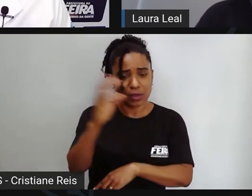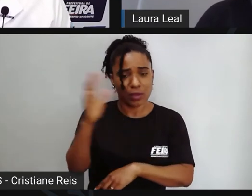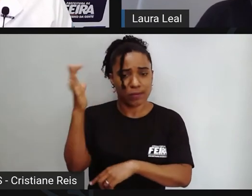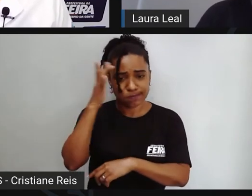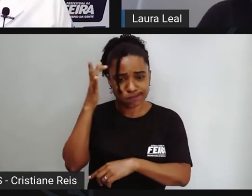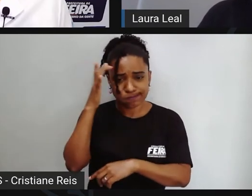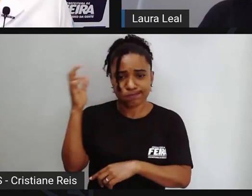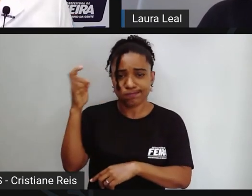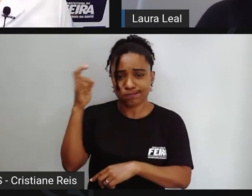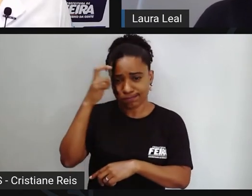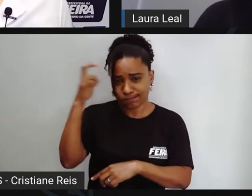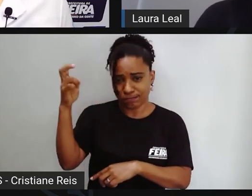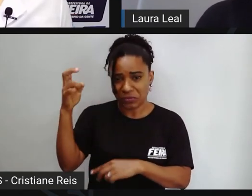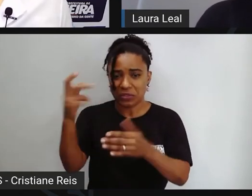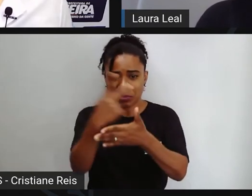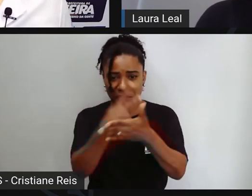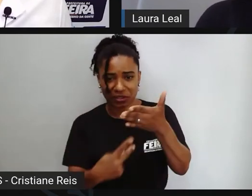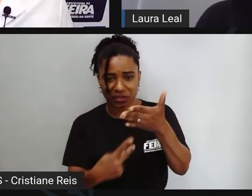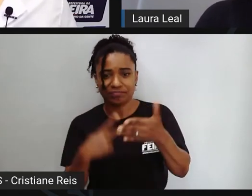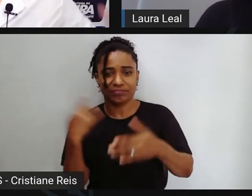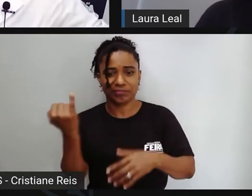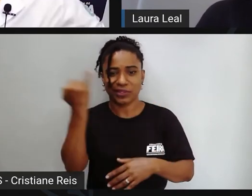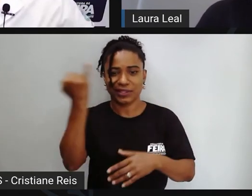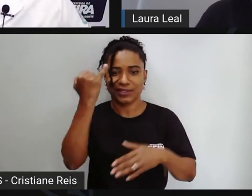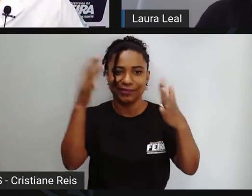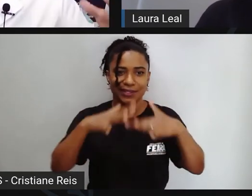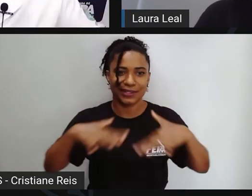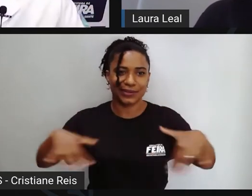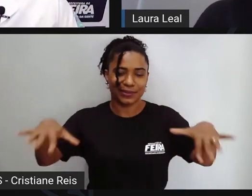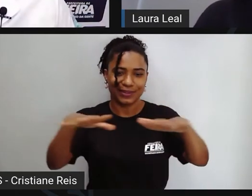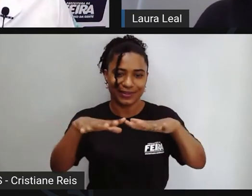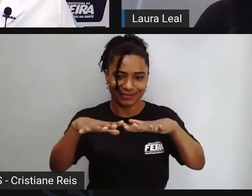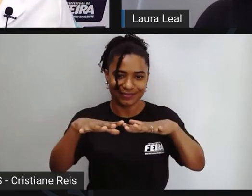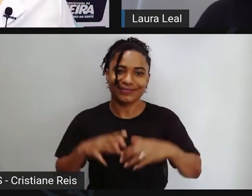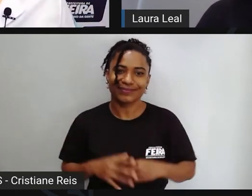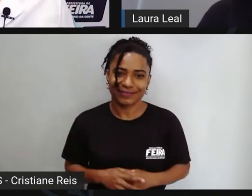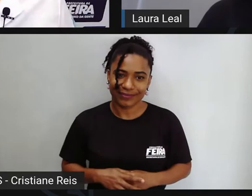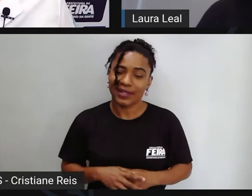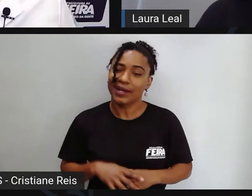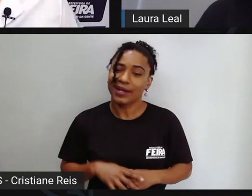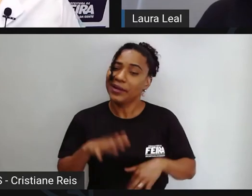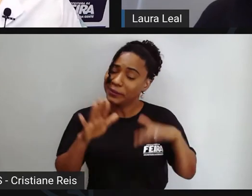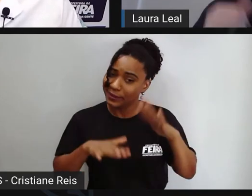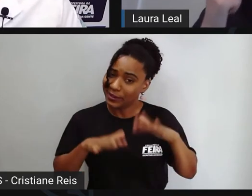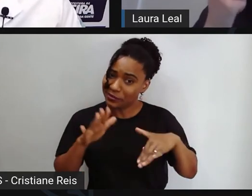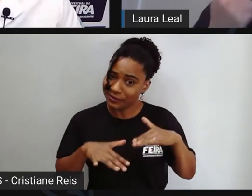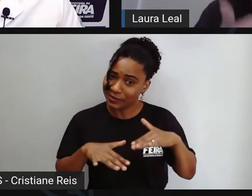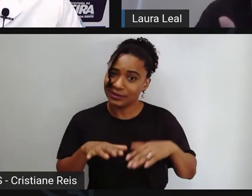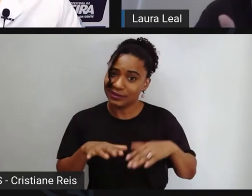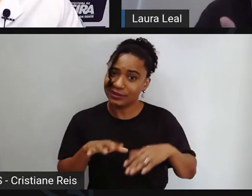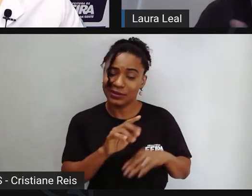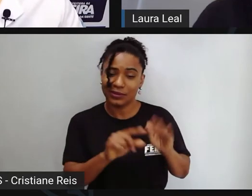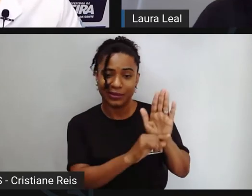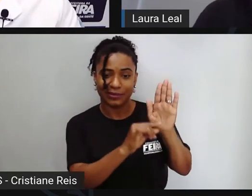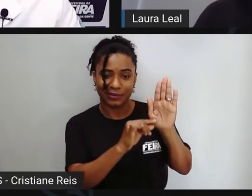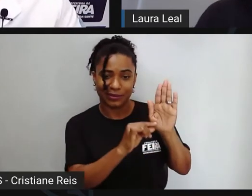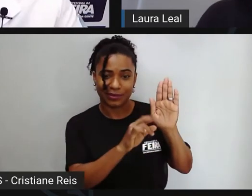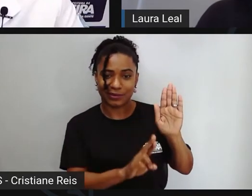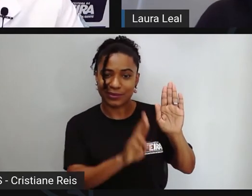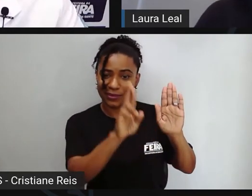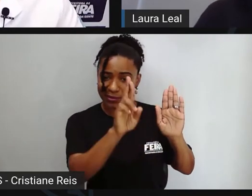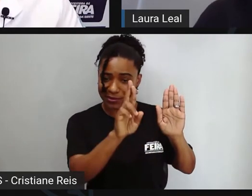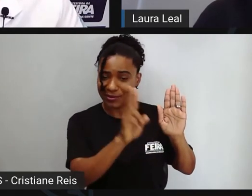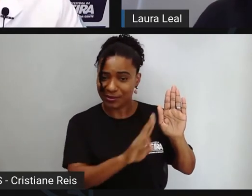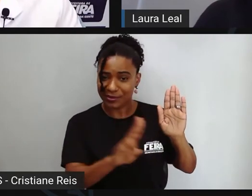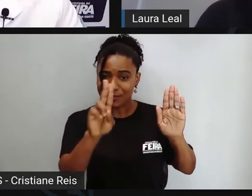sociedade como um todo. E aí, talvez quem vai aparecer na mídia não sejam essas mulheres que você citou, né? Talvez Exatamente. seja o